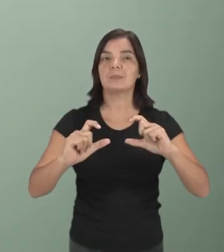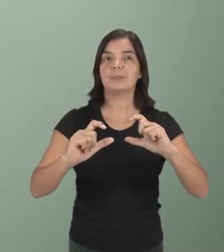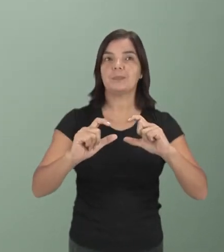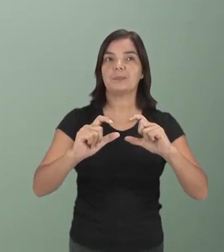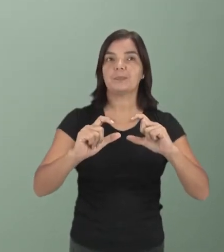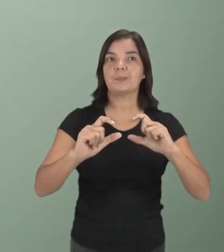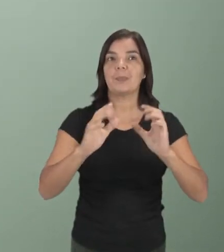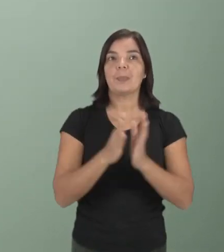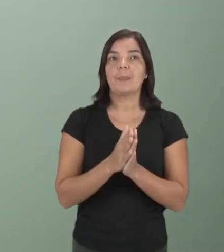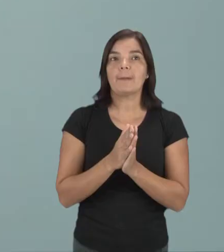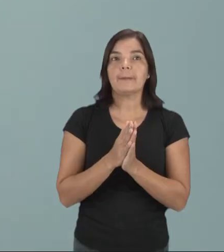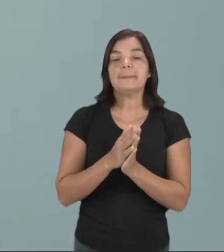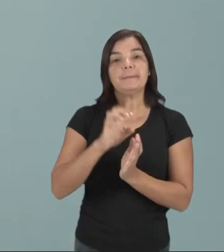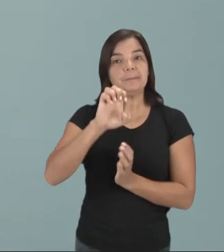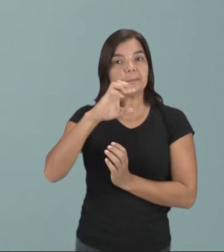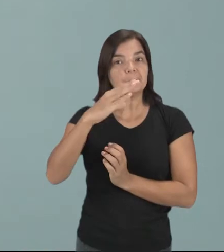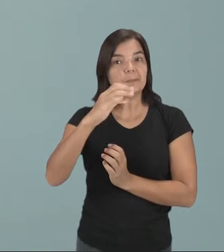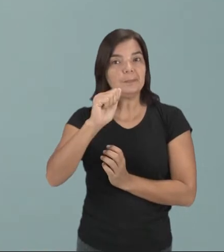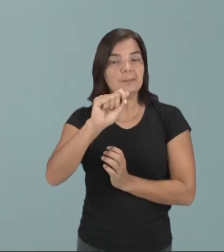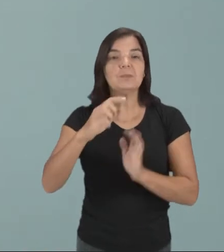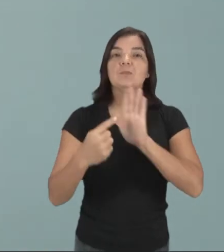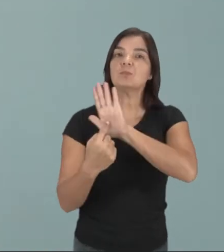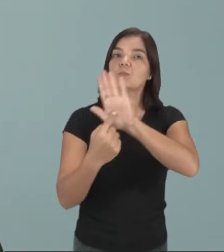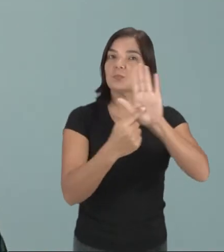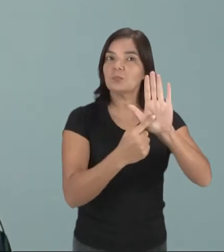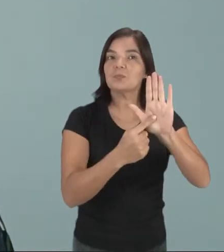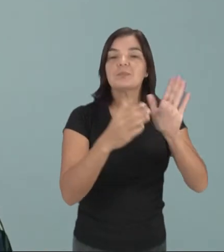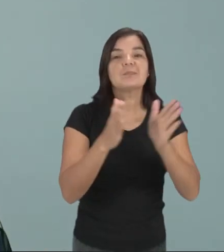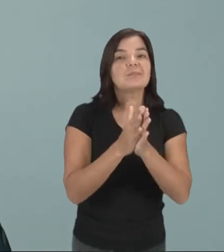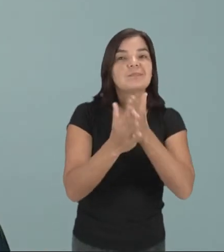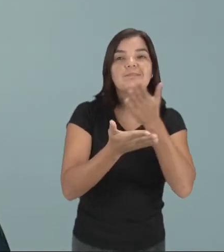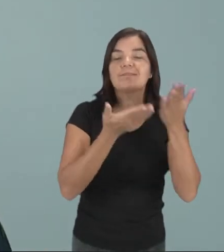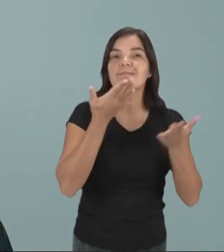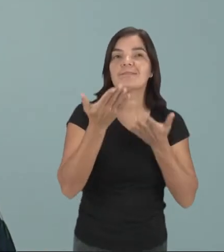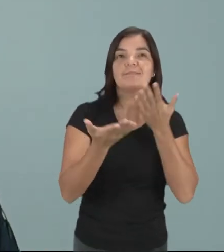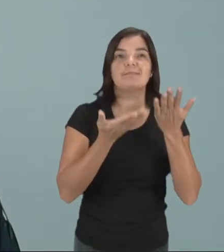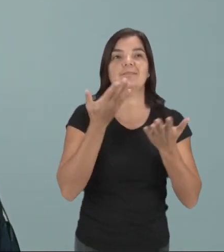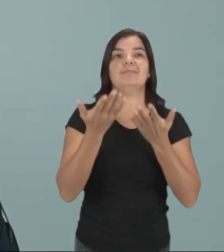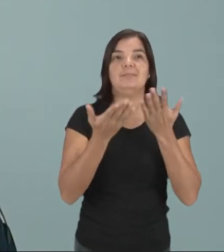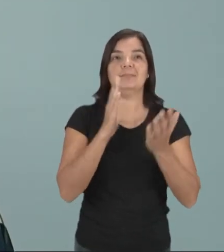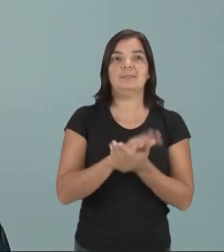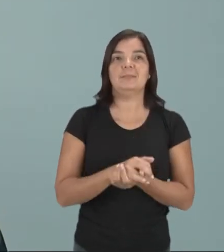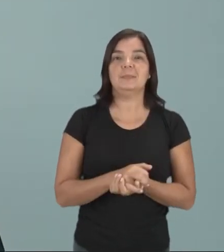com essas obras maravilhosas que estão aí, que foram, inclusive,